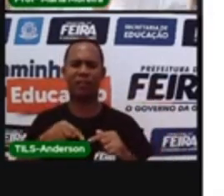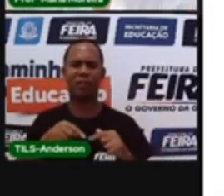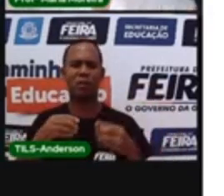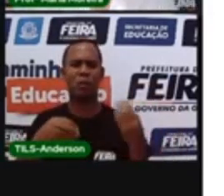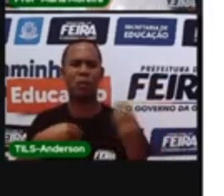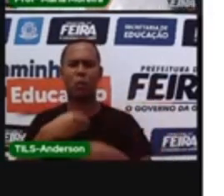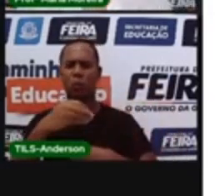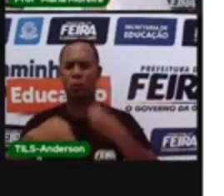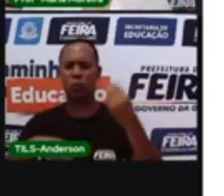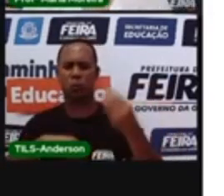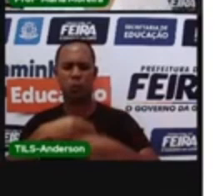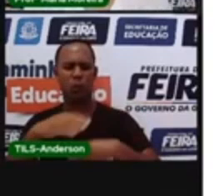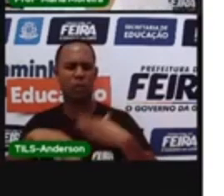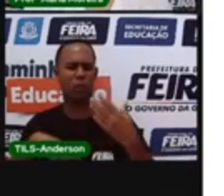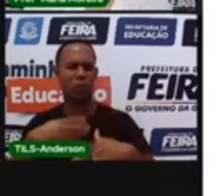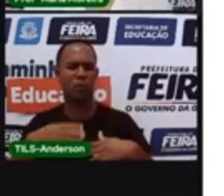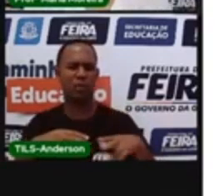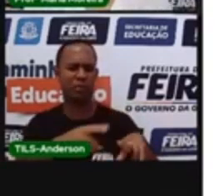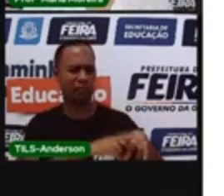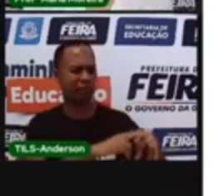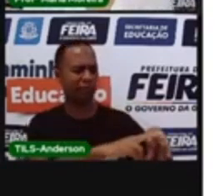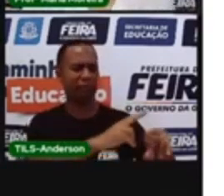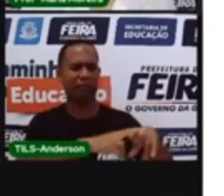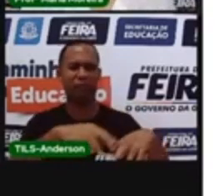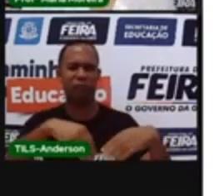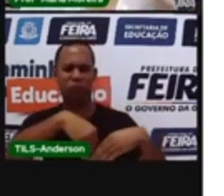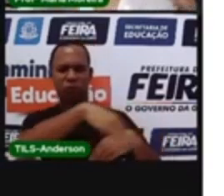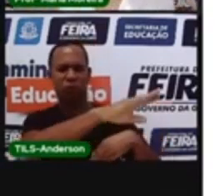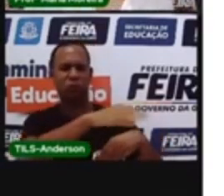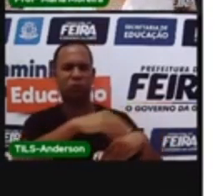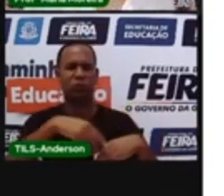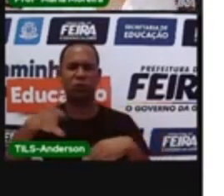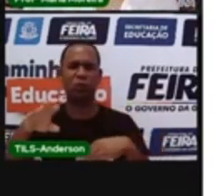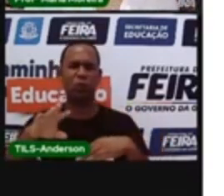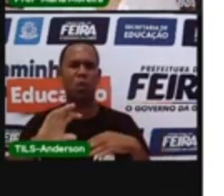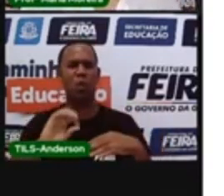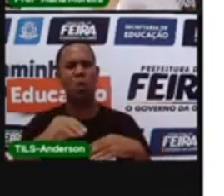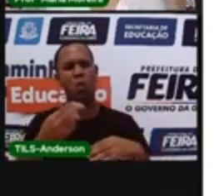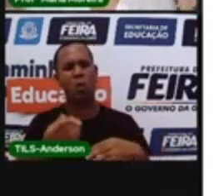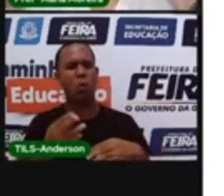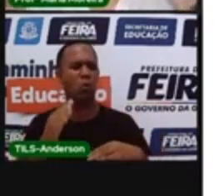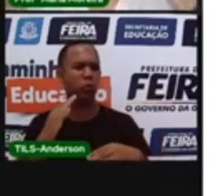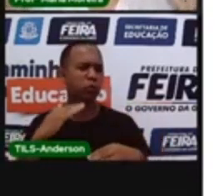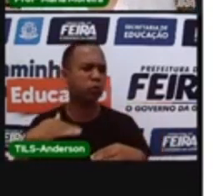cadeiras estivessem todas bagunçadas, né? E aí tudo sujo,